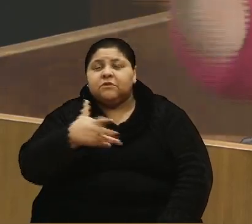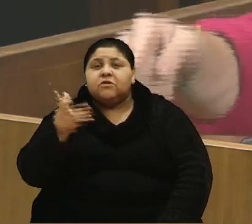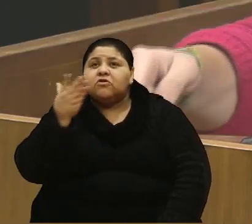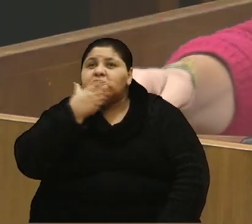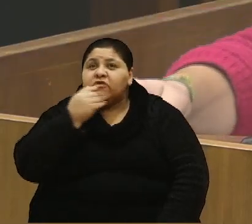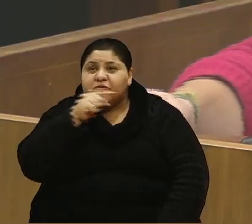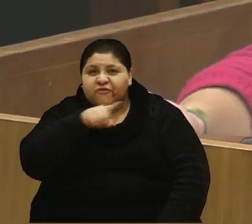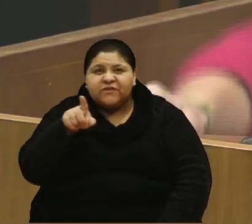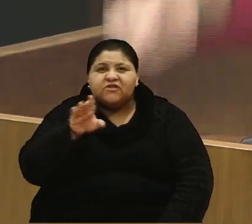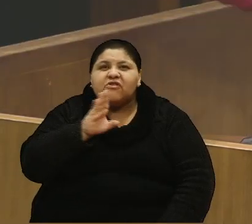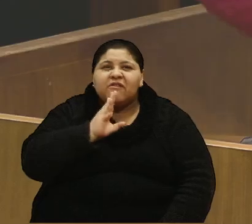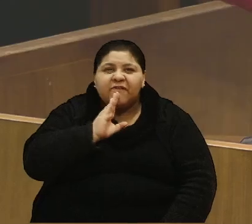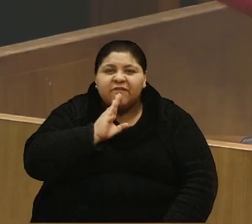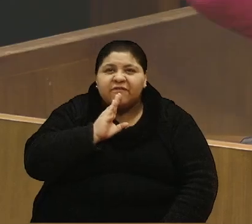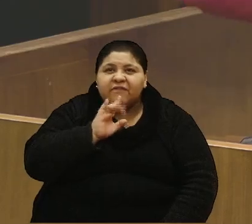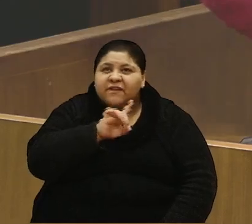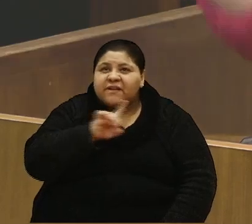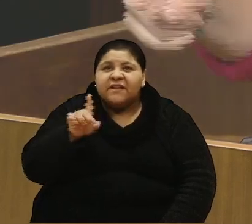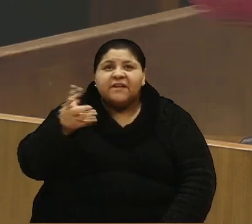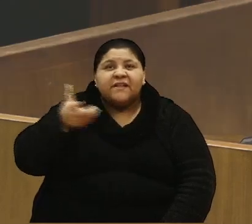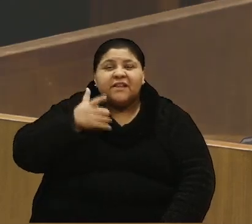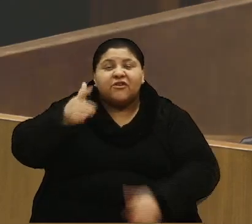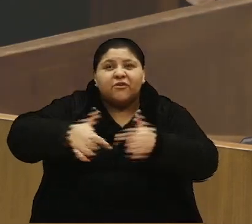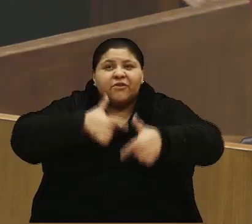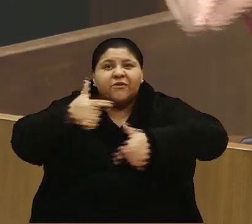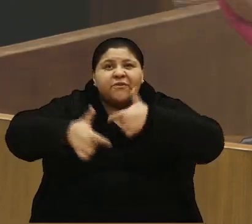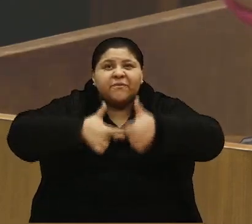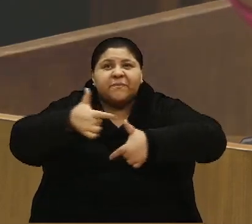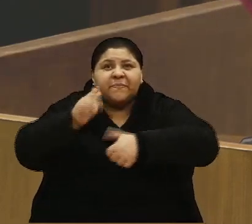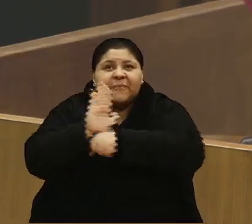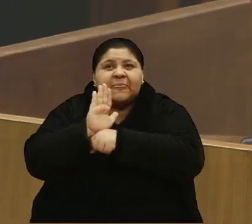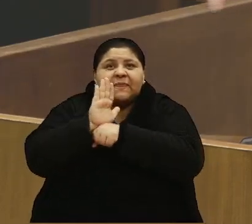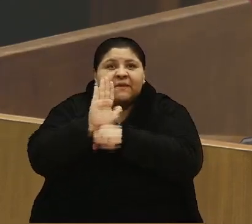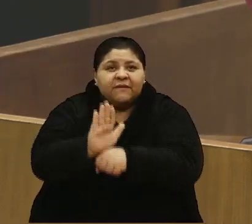vocês conhecem que não querem trabalhar, não querem ajudar